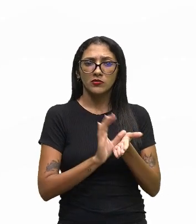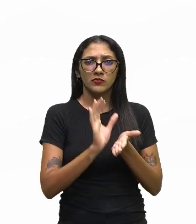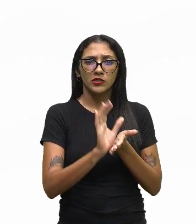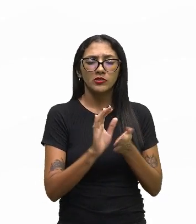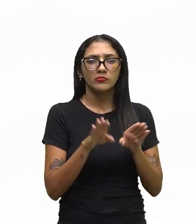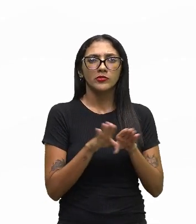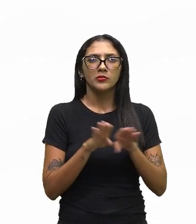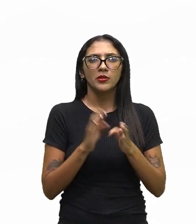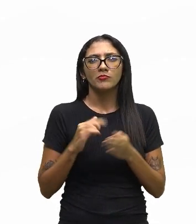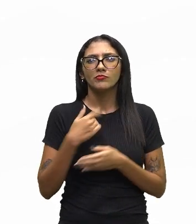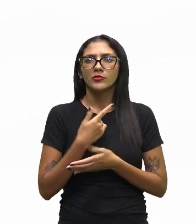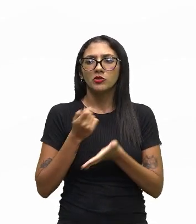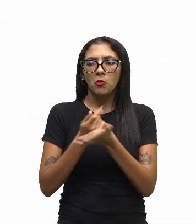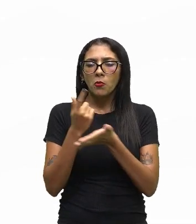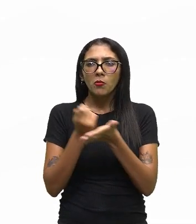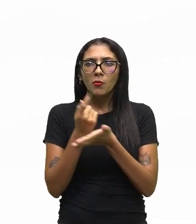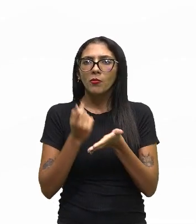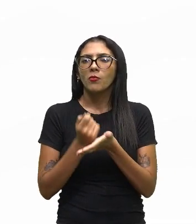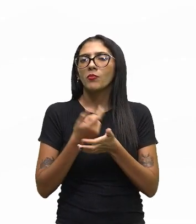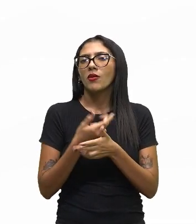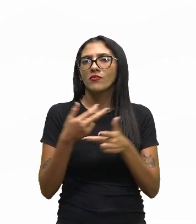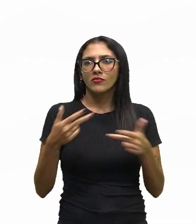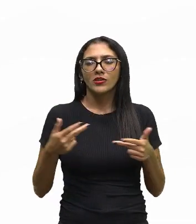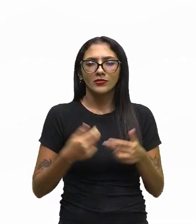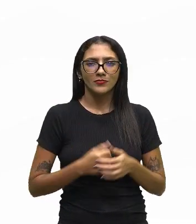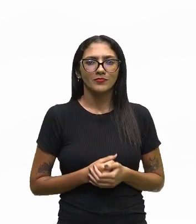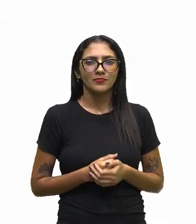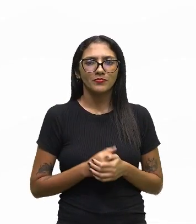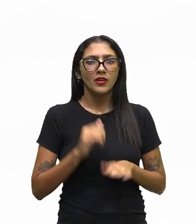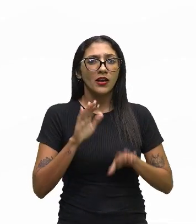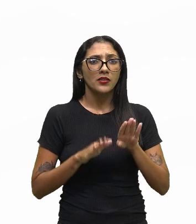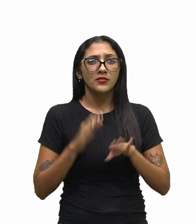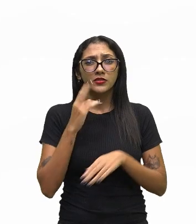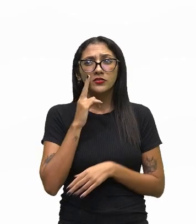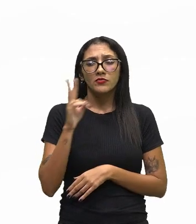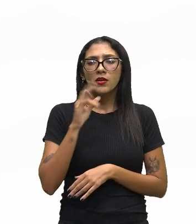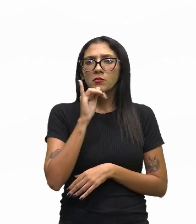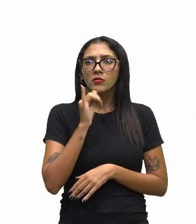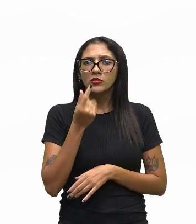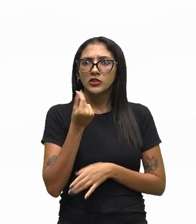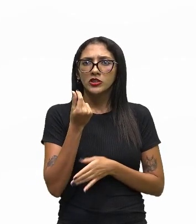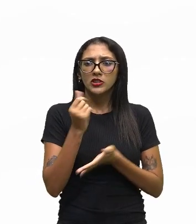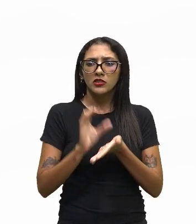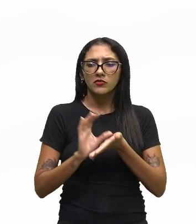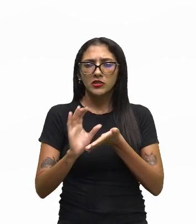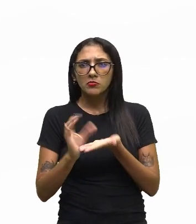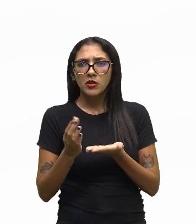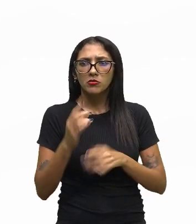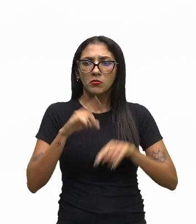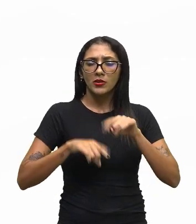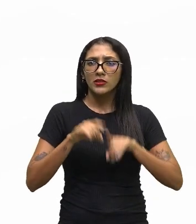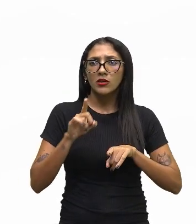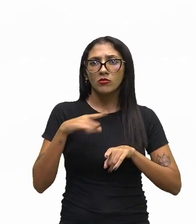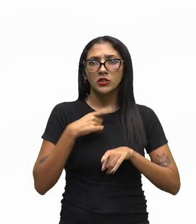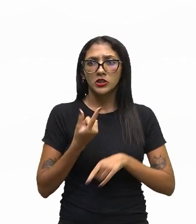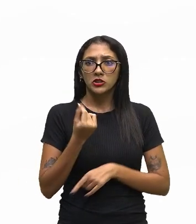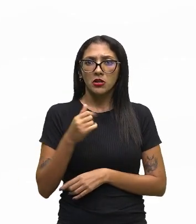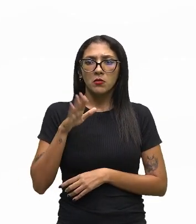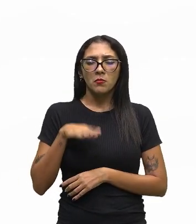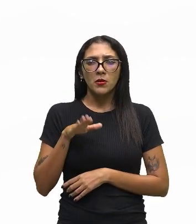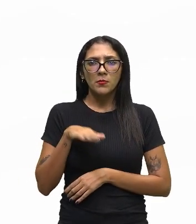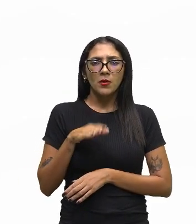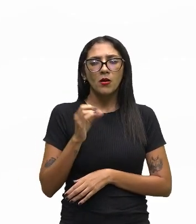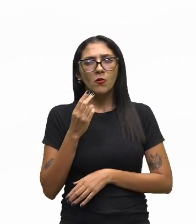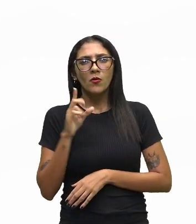nas compras que a gente vai fazer. Às vezes a gente vê, seja um investimento, seja um produto que está em promoção, é